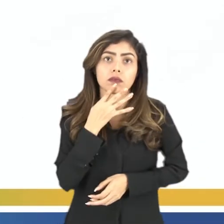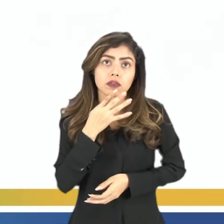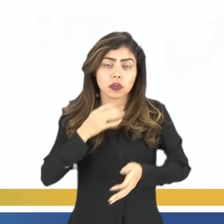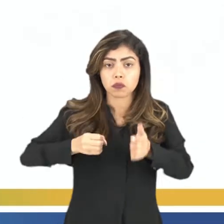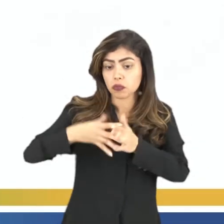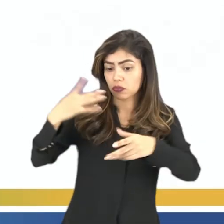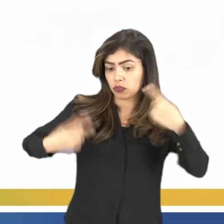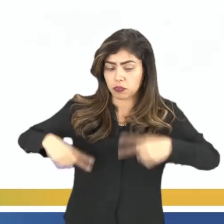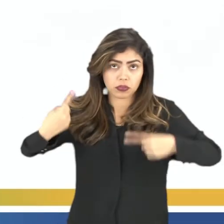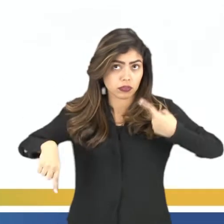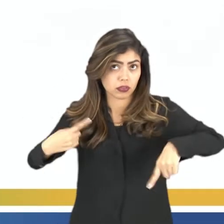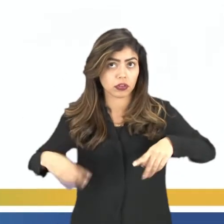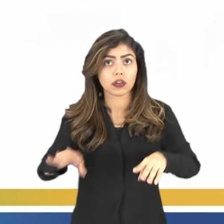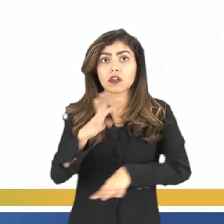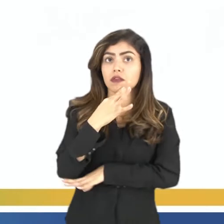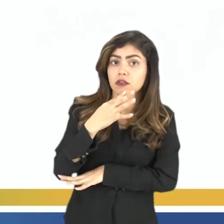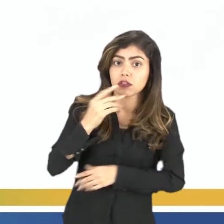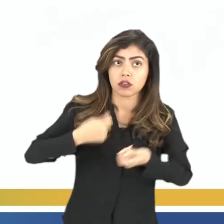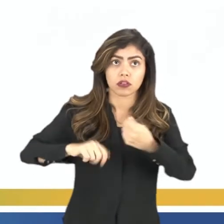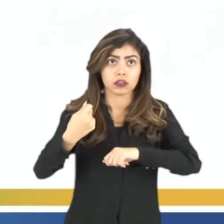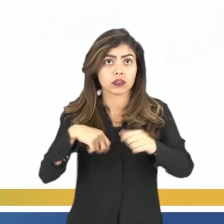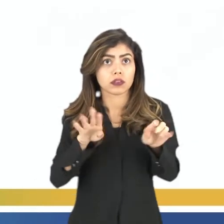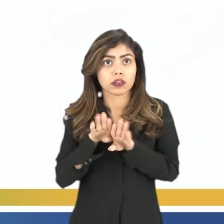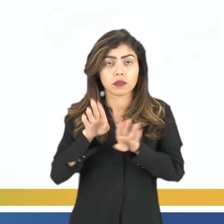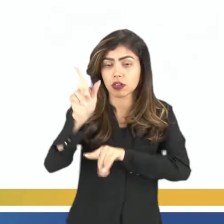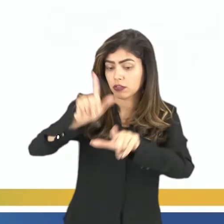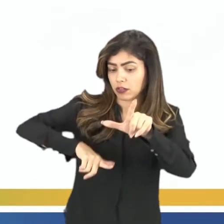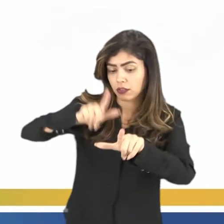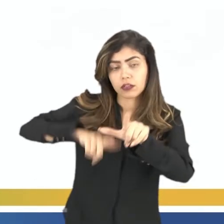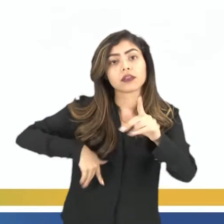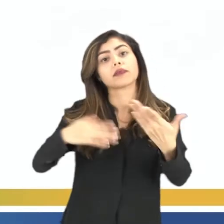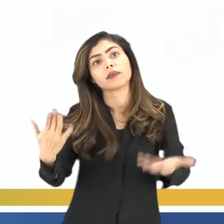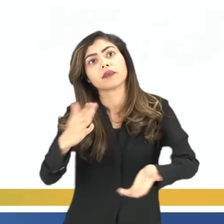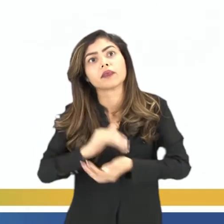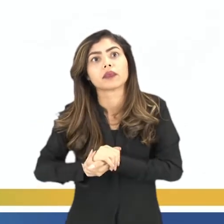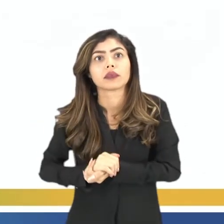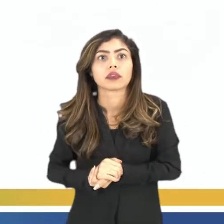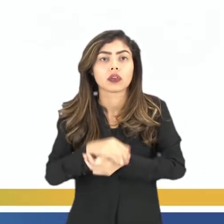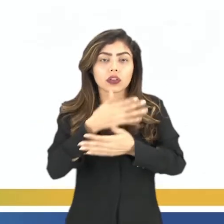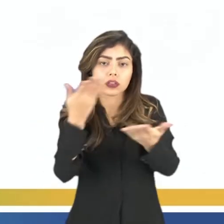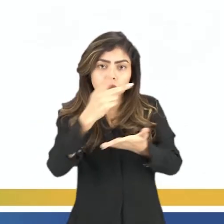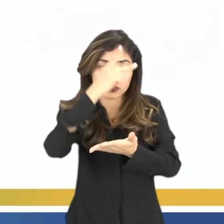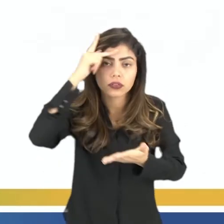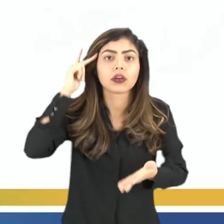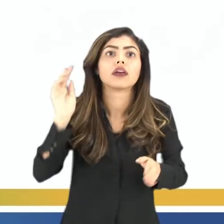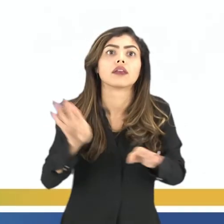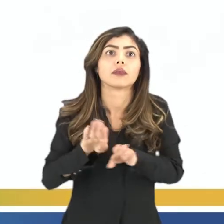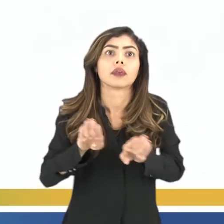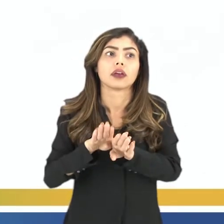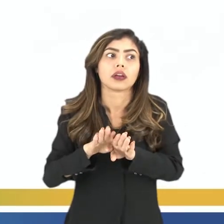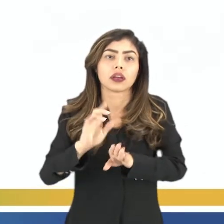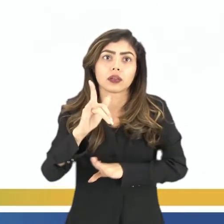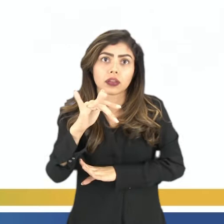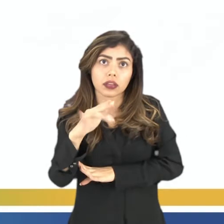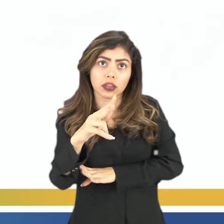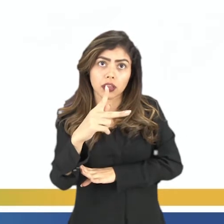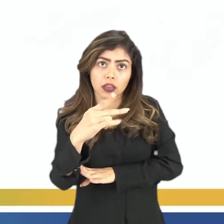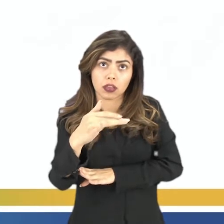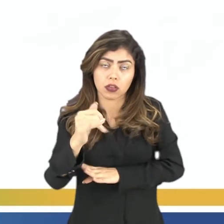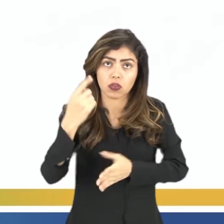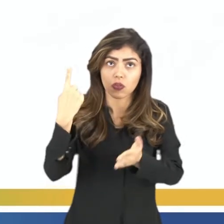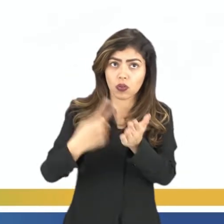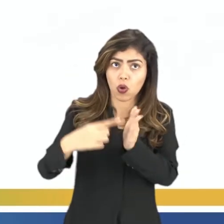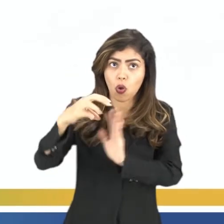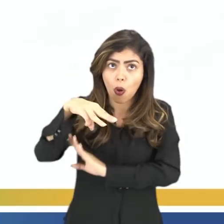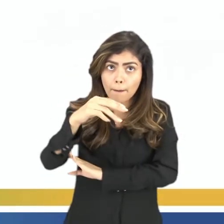de política, conheçam muito de economia ou conheçam muito de letras. Então, essas pessoas são denominadas os colunistas.